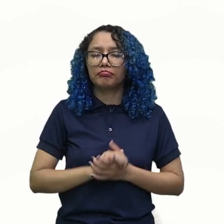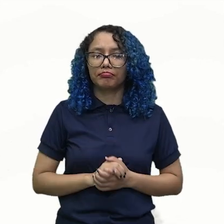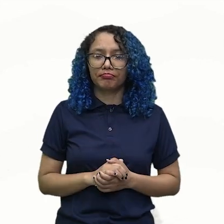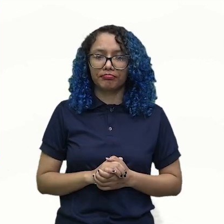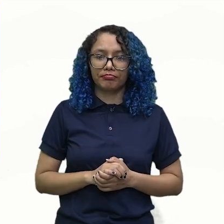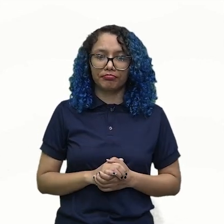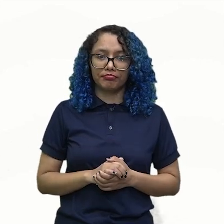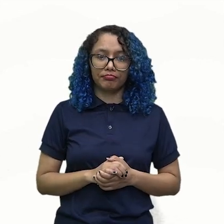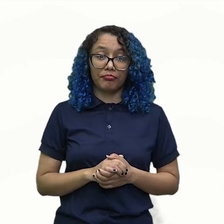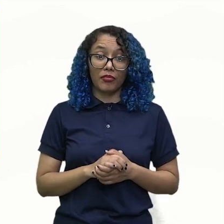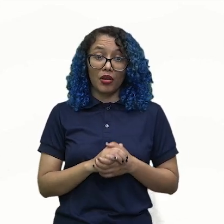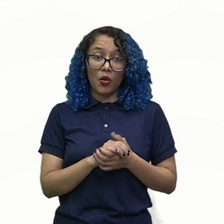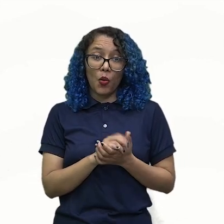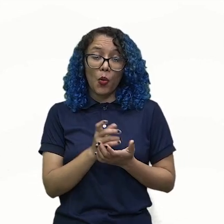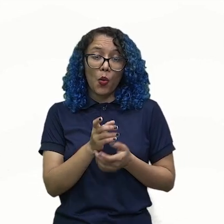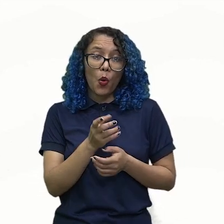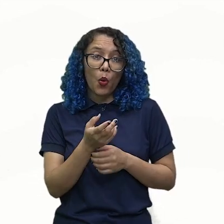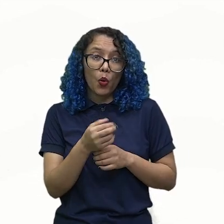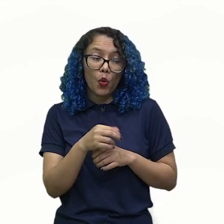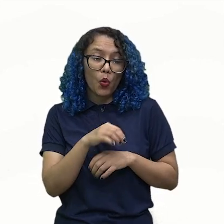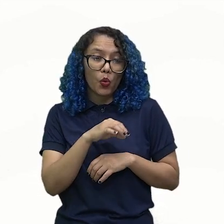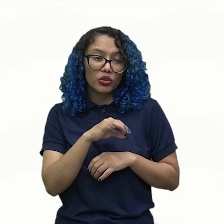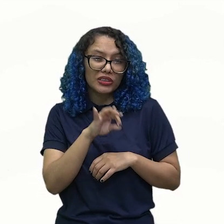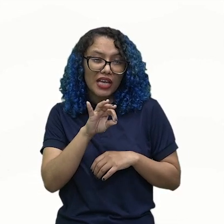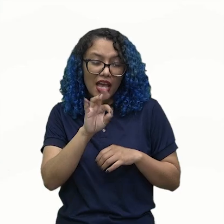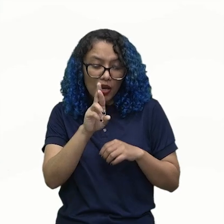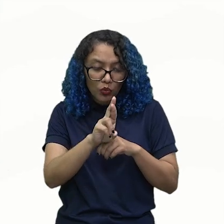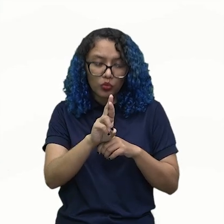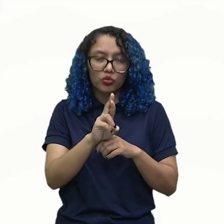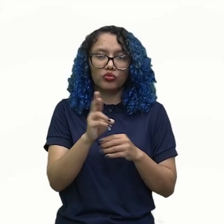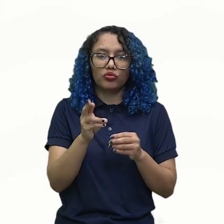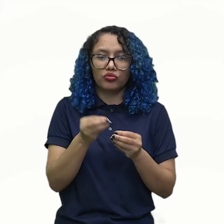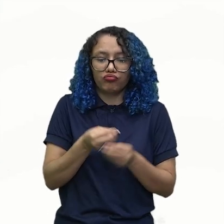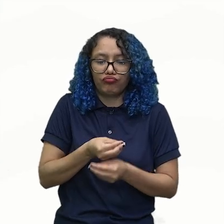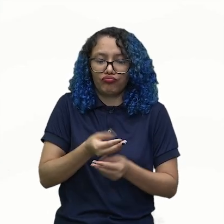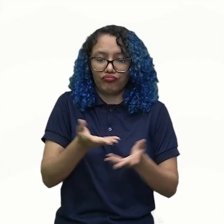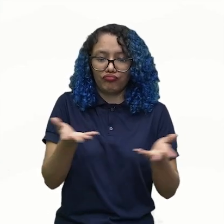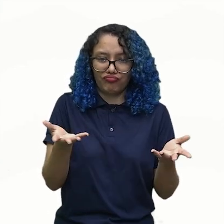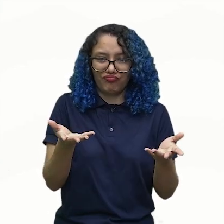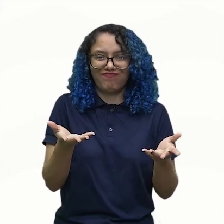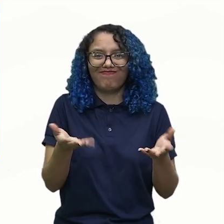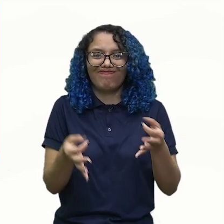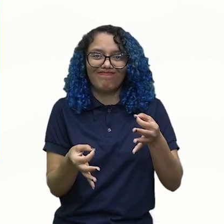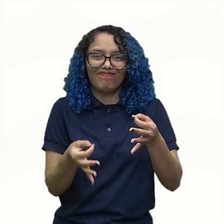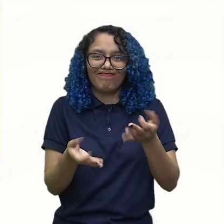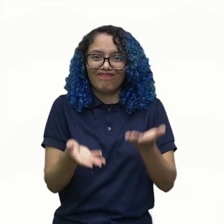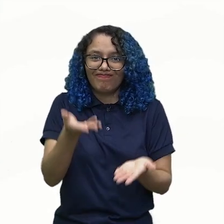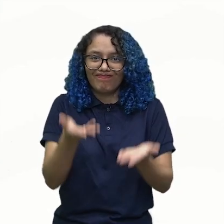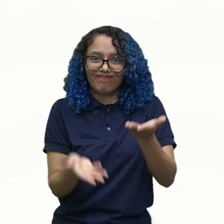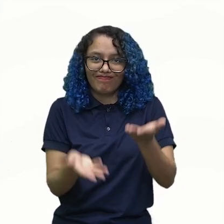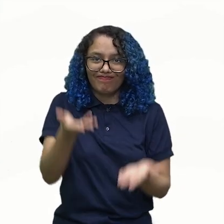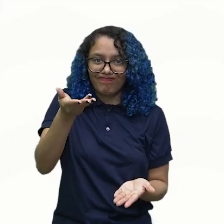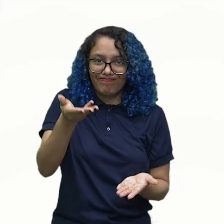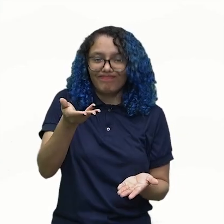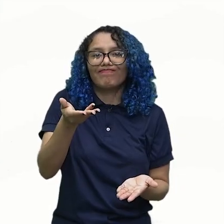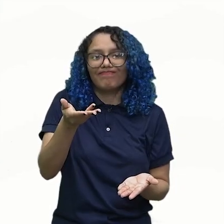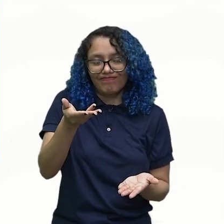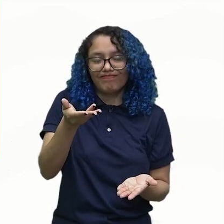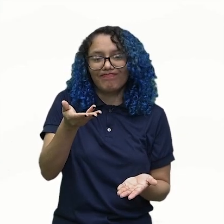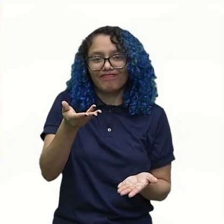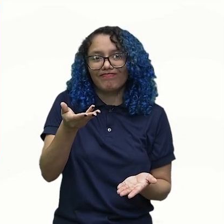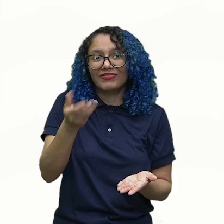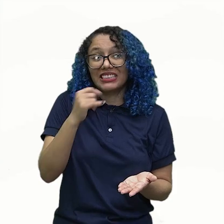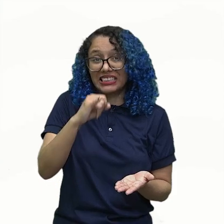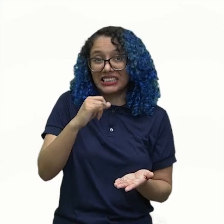má distribuição de renda, né, de recursos. Quando a gente tem uma distribuição de renda injusta no território de um país,